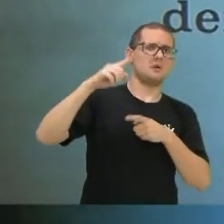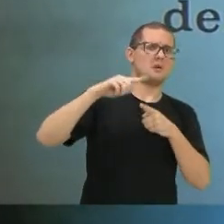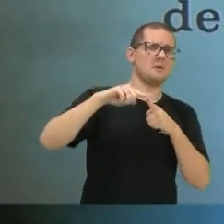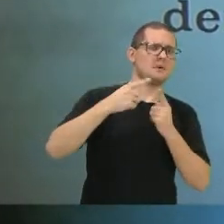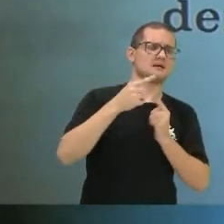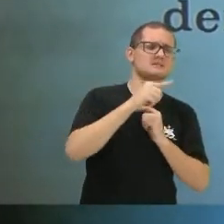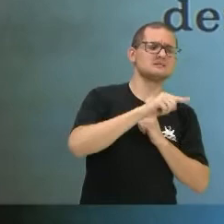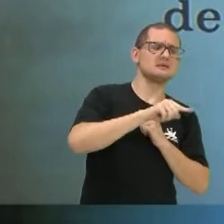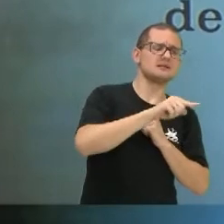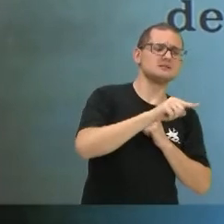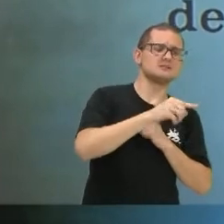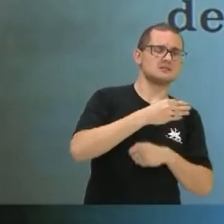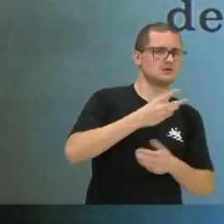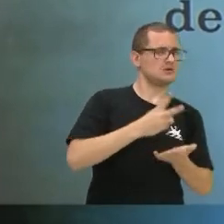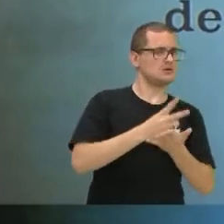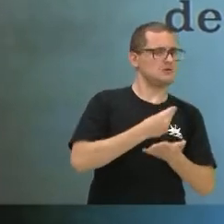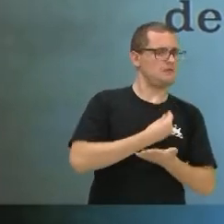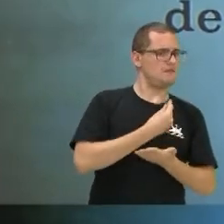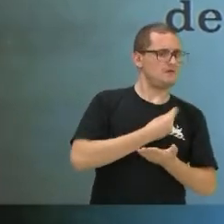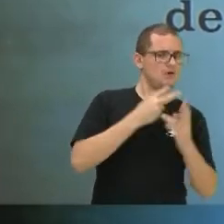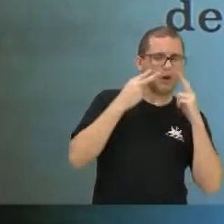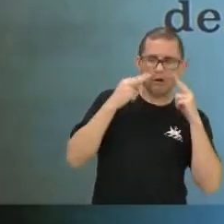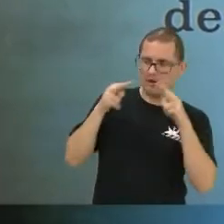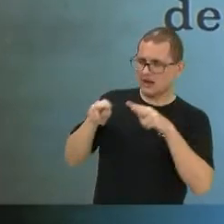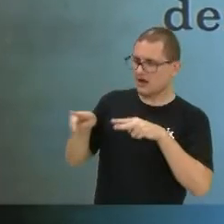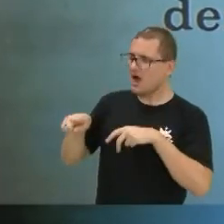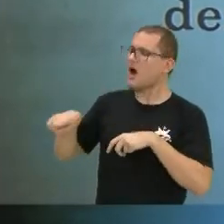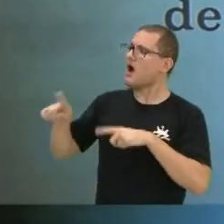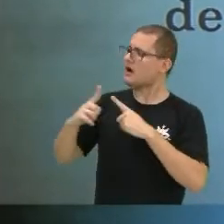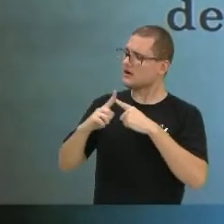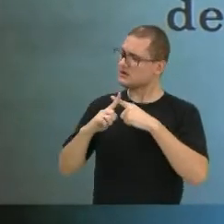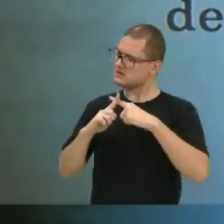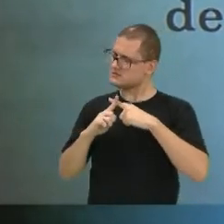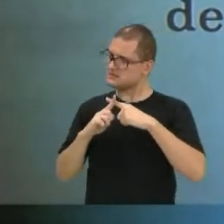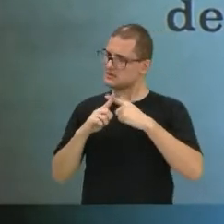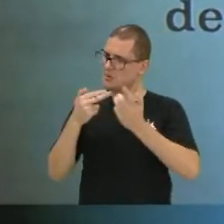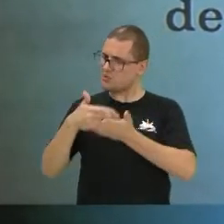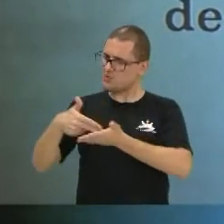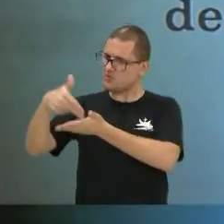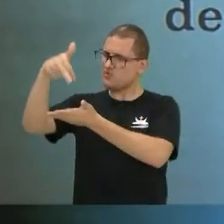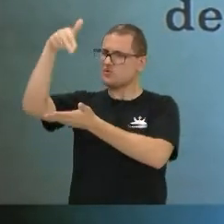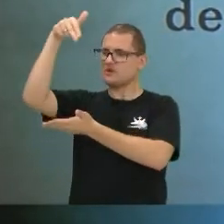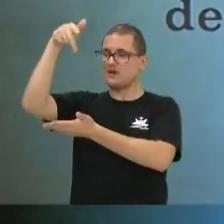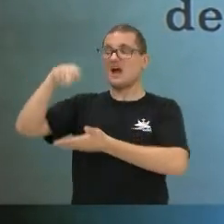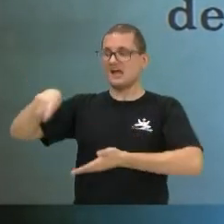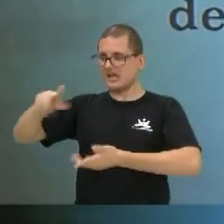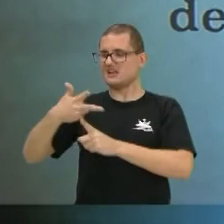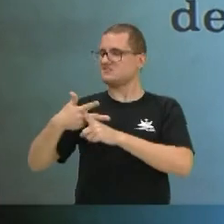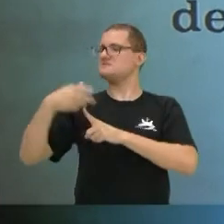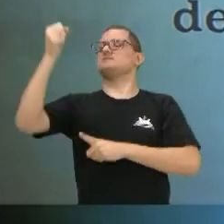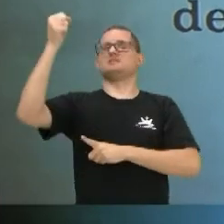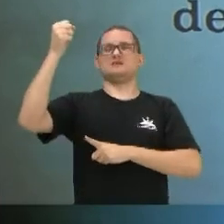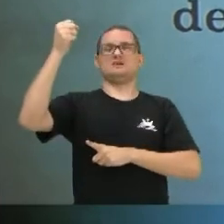reinterpretar a morte dos cristãos como uma vitória sobre qualquer morte